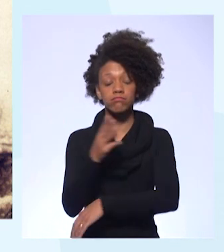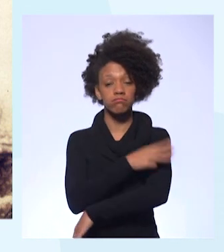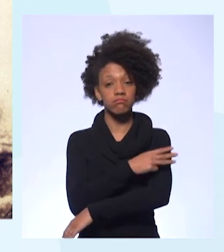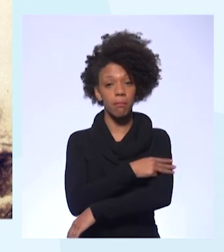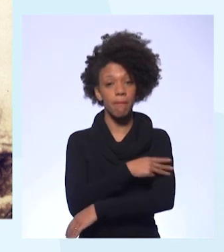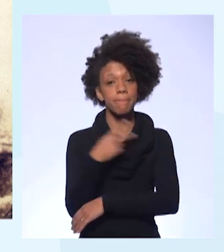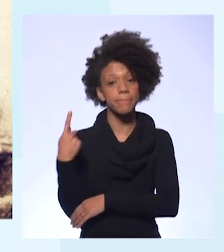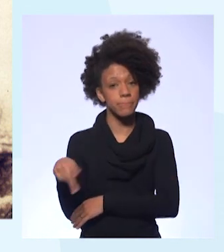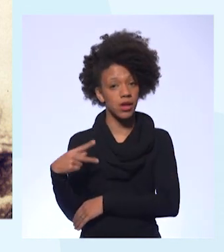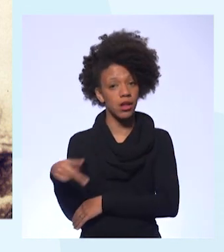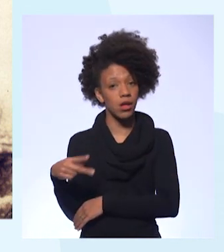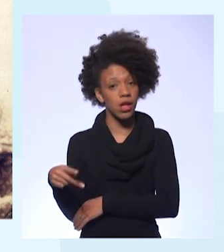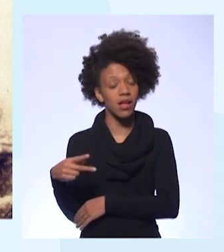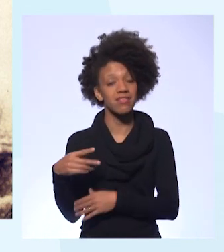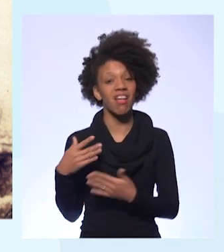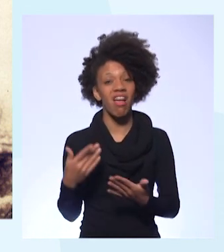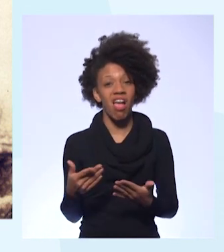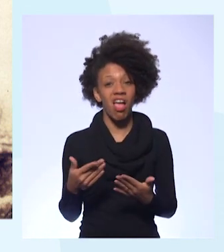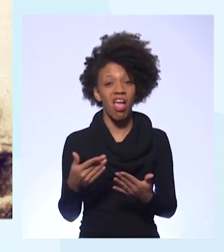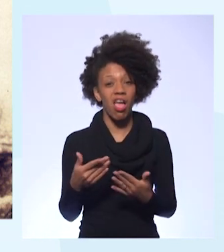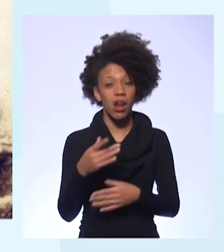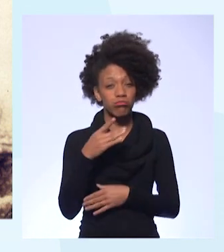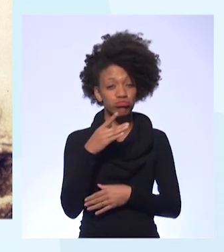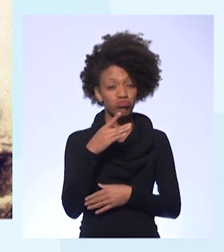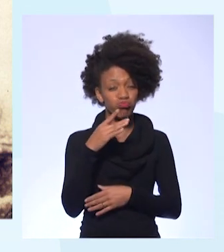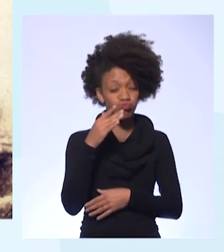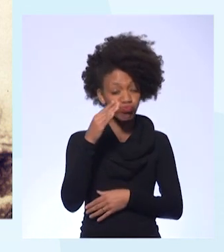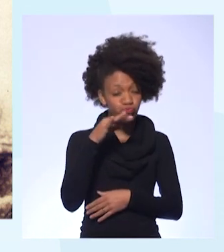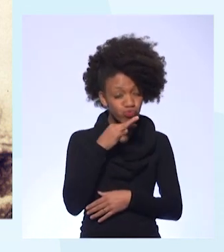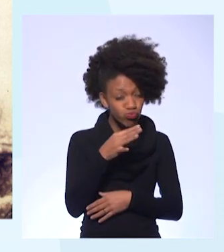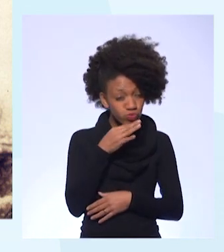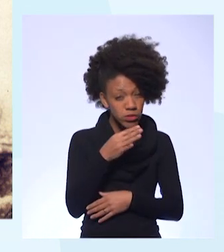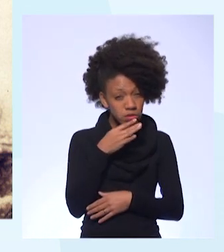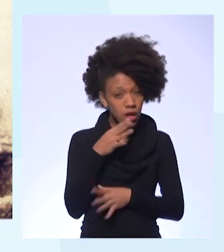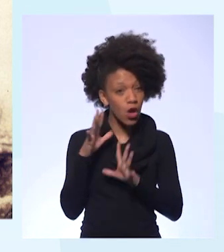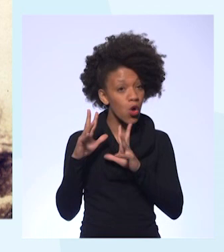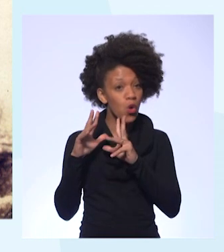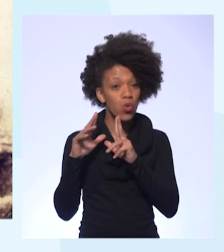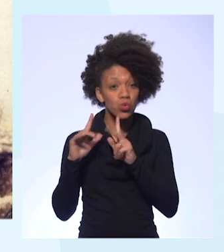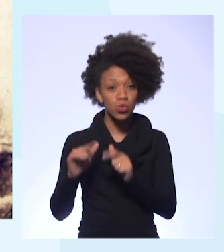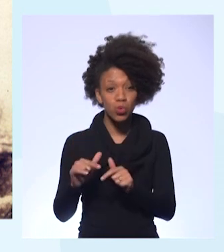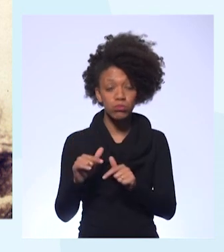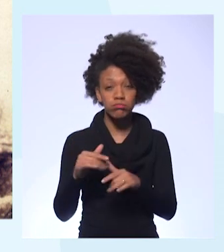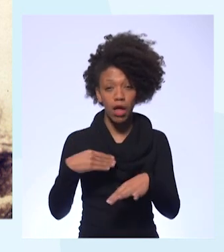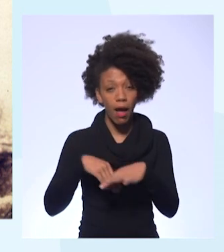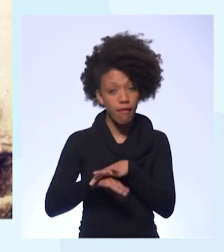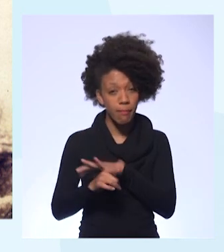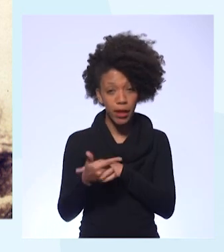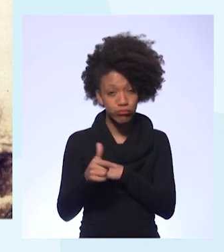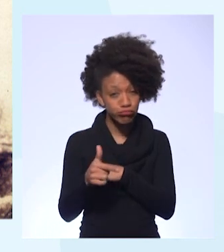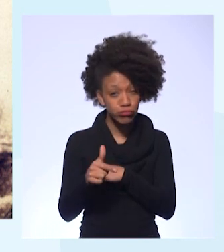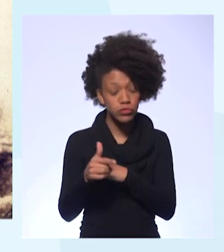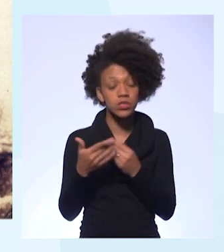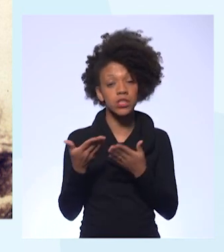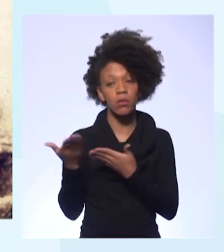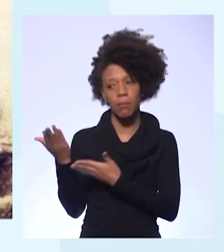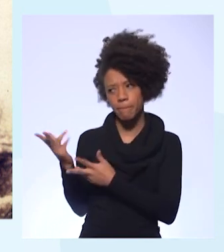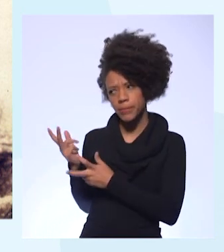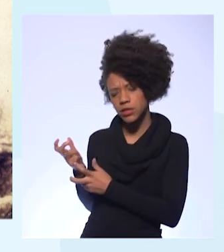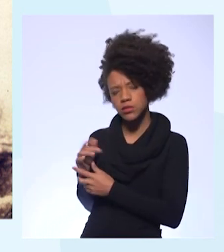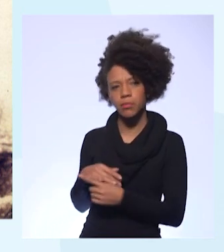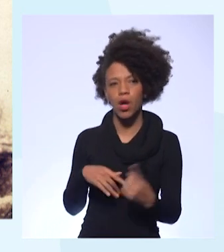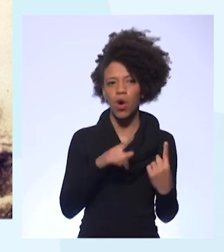militares paraguaios os caras praticamente todos andavam descalços então percebam aí